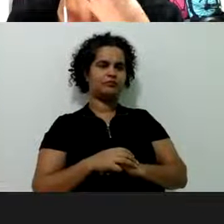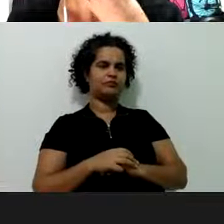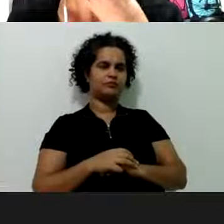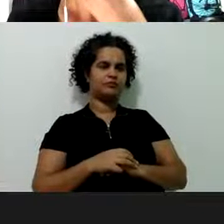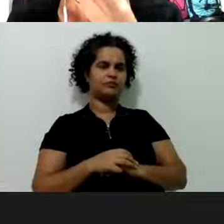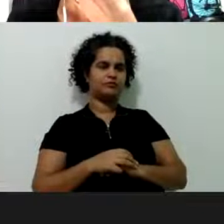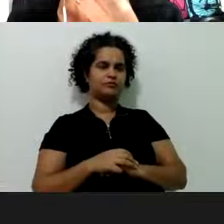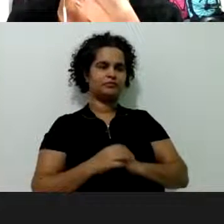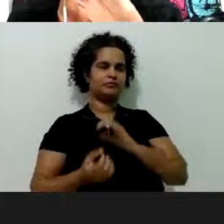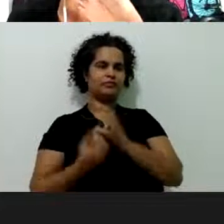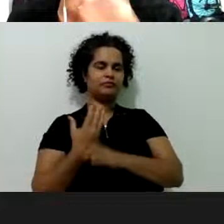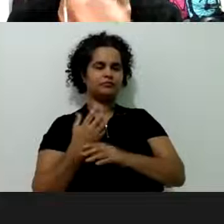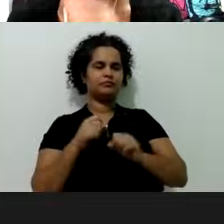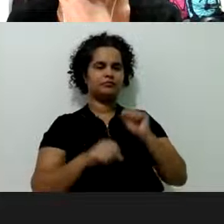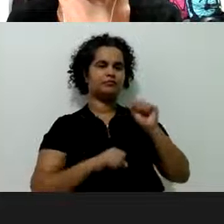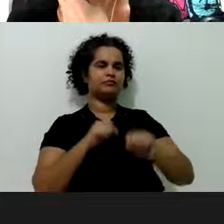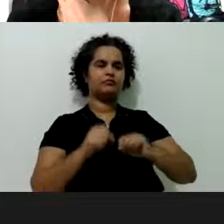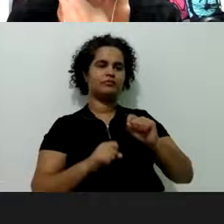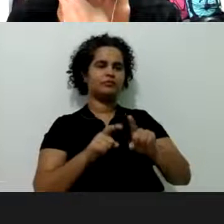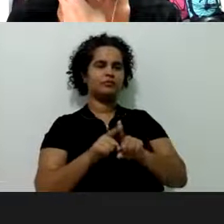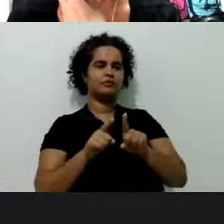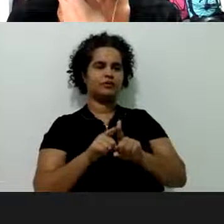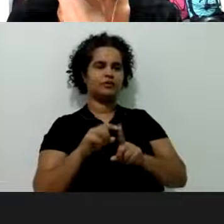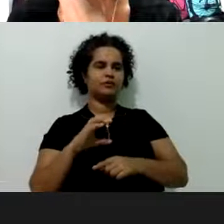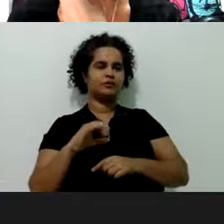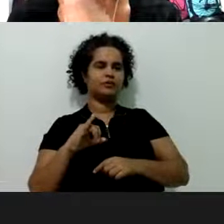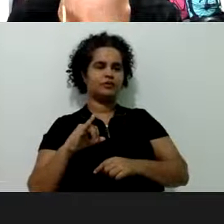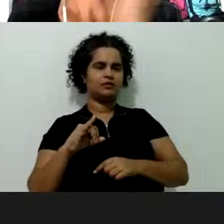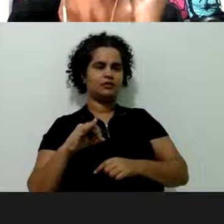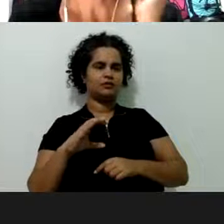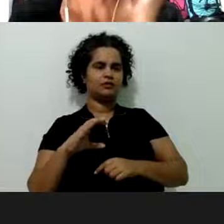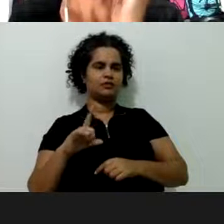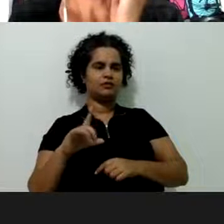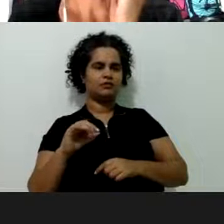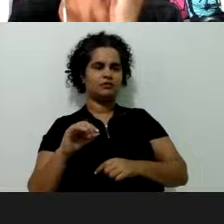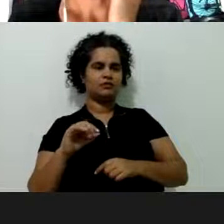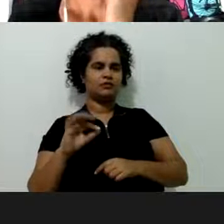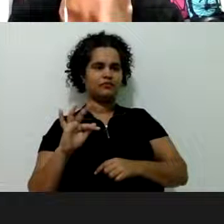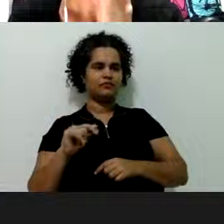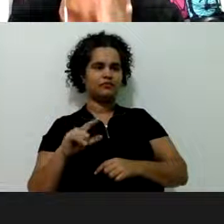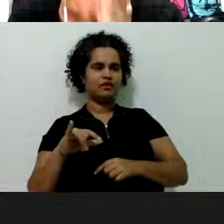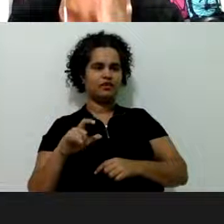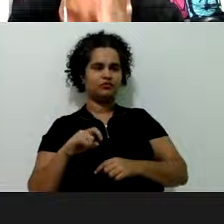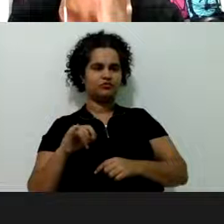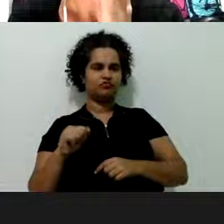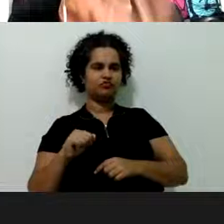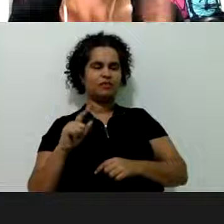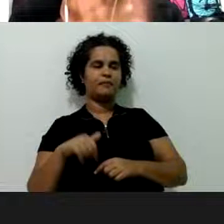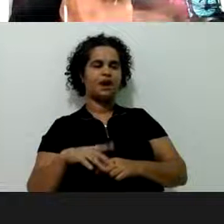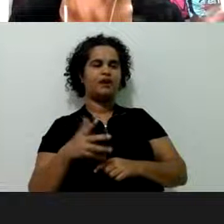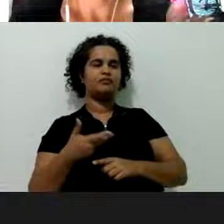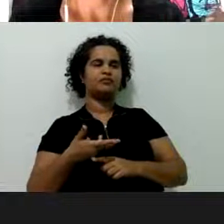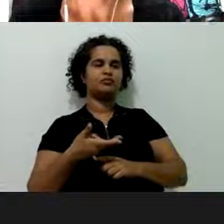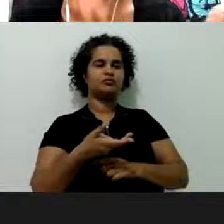a implantação de ciclovia, ciclofaixa e ciclorrota é muito em função da velocidade, né? O que